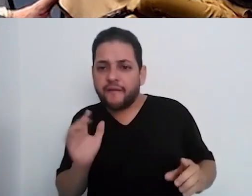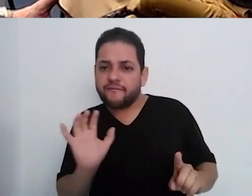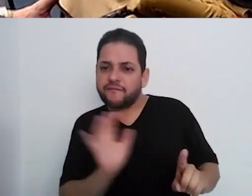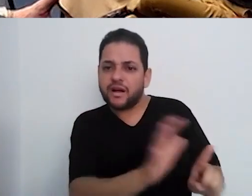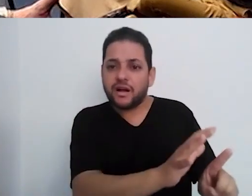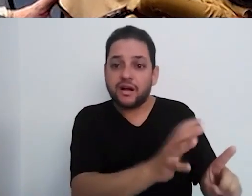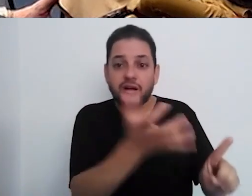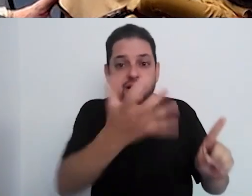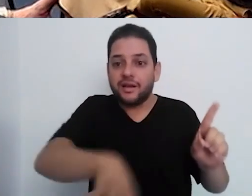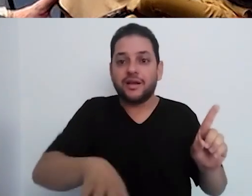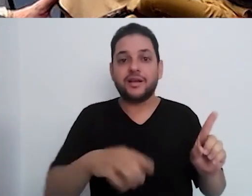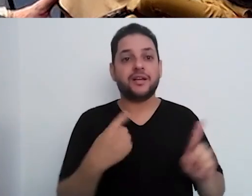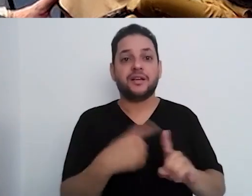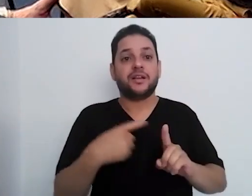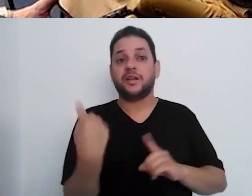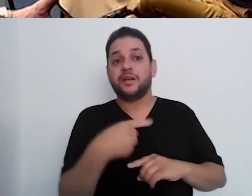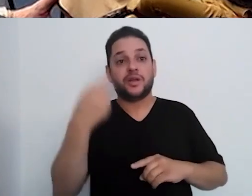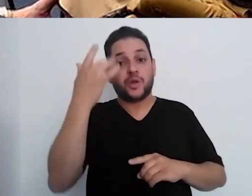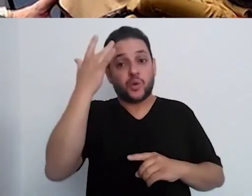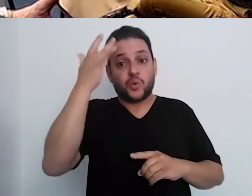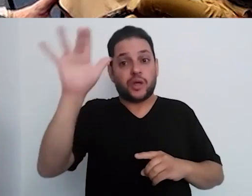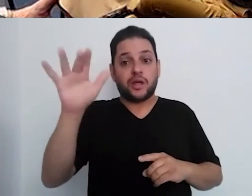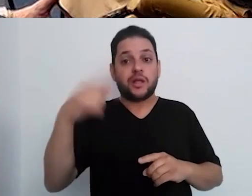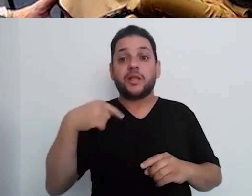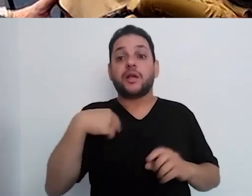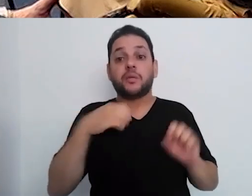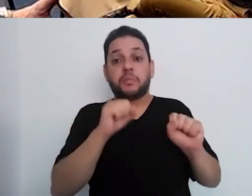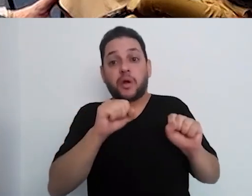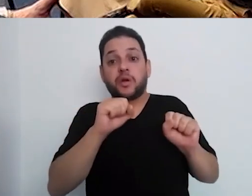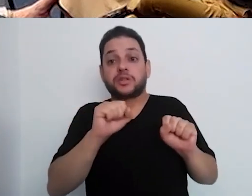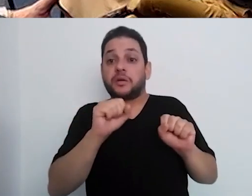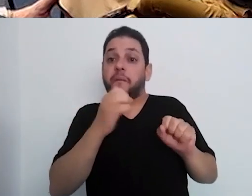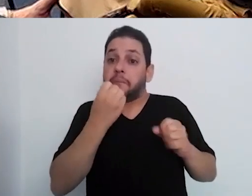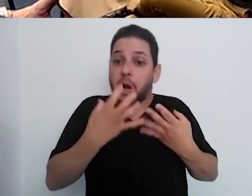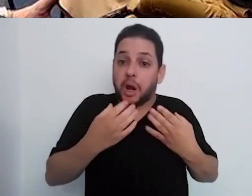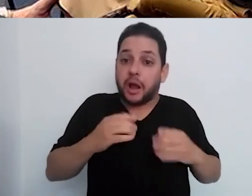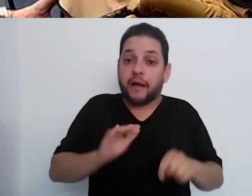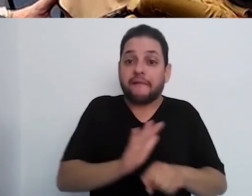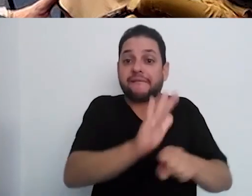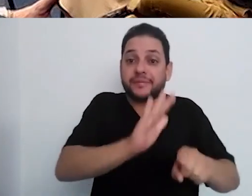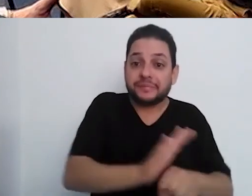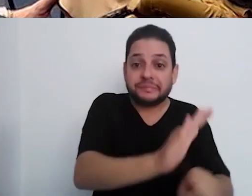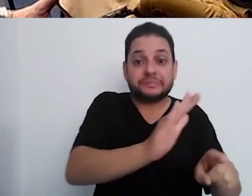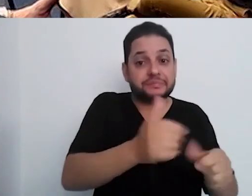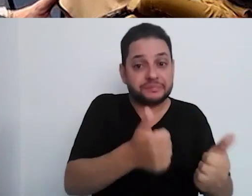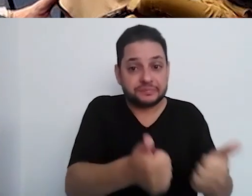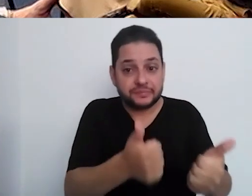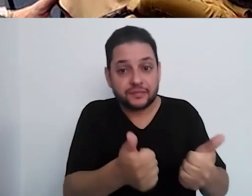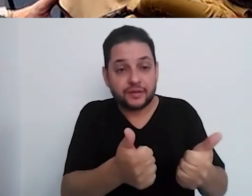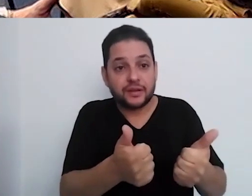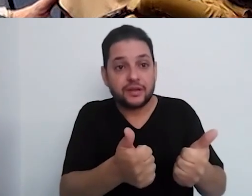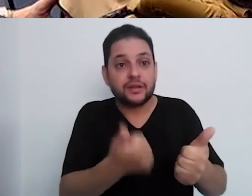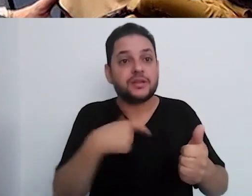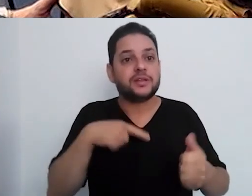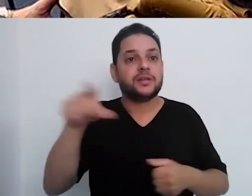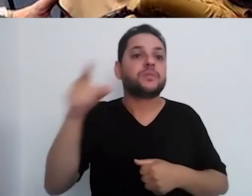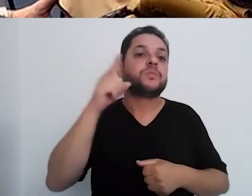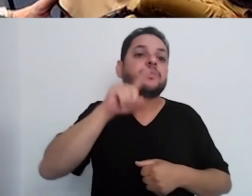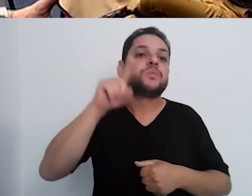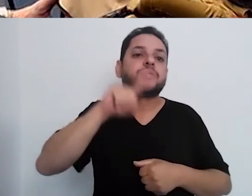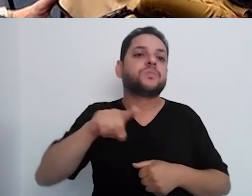não sabe nada. Você não sabe o efeito que você vai ter. Você pode ter um efeito positivo. Tem um caso famoso nos Estados Unidos de um podcast,